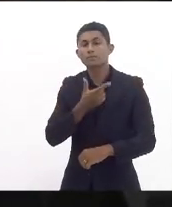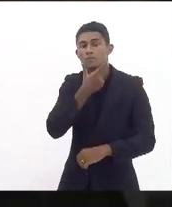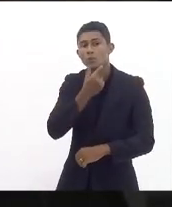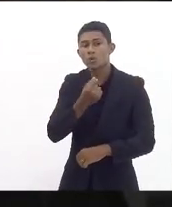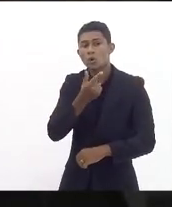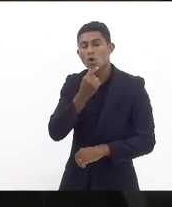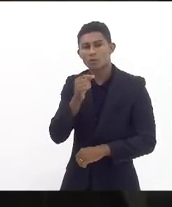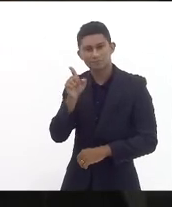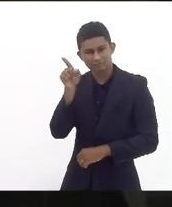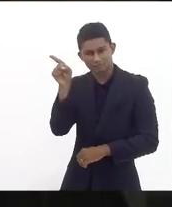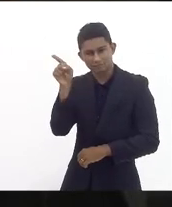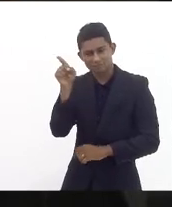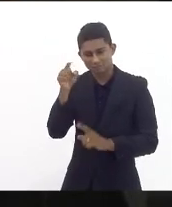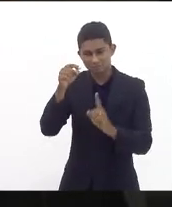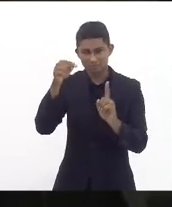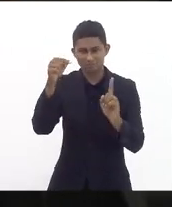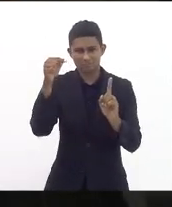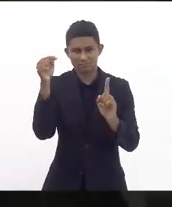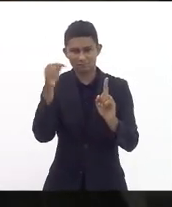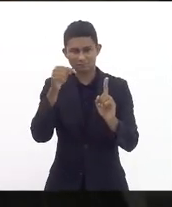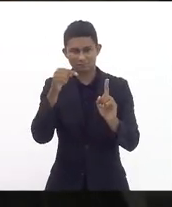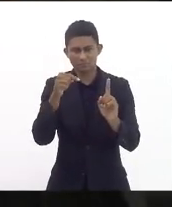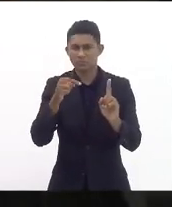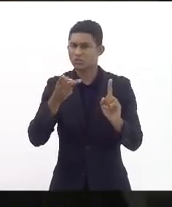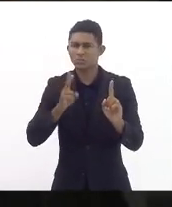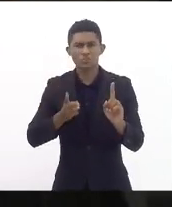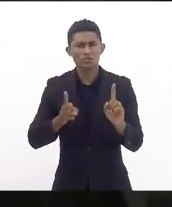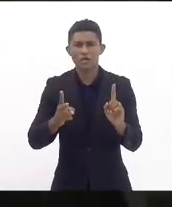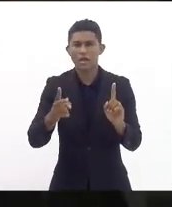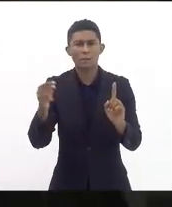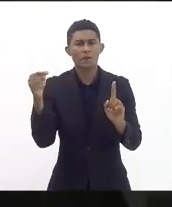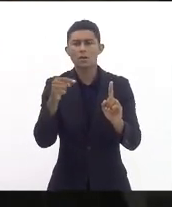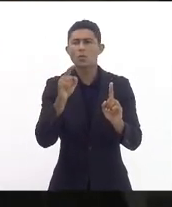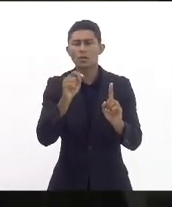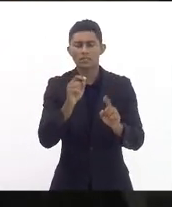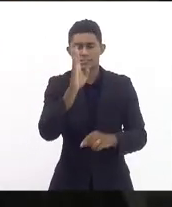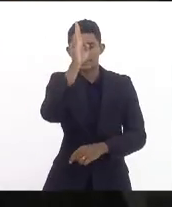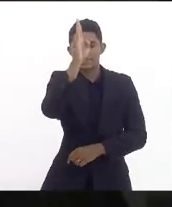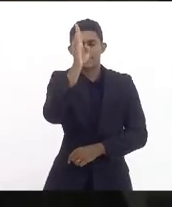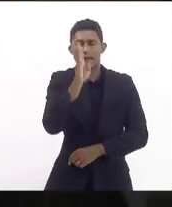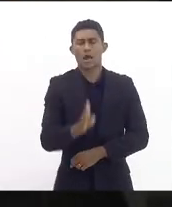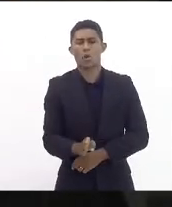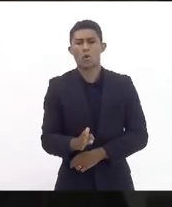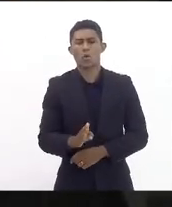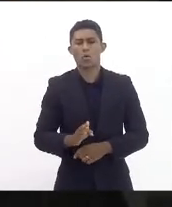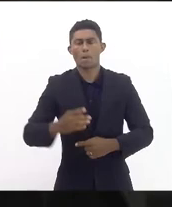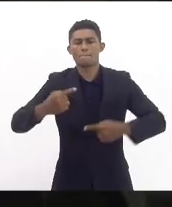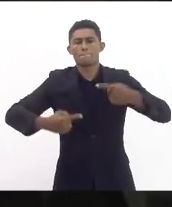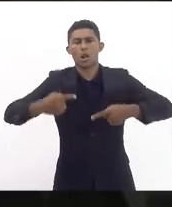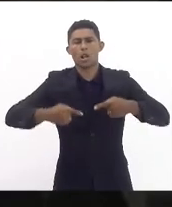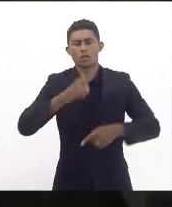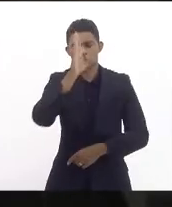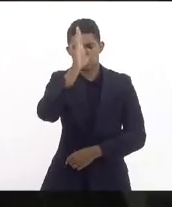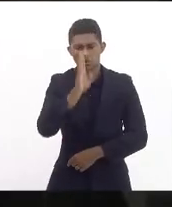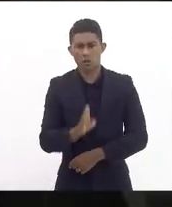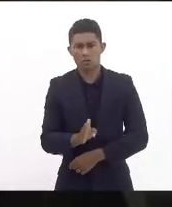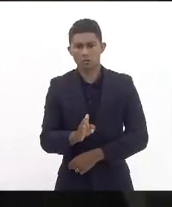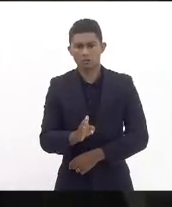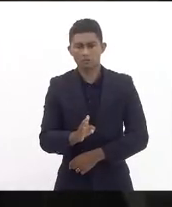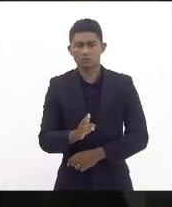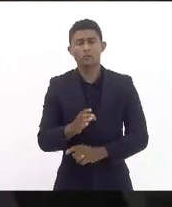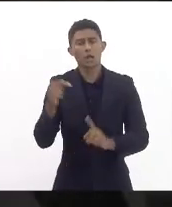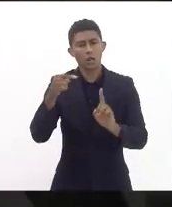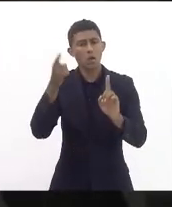sente to low um radical de centro o que cresceu a popularidade